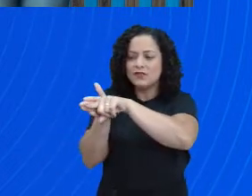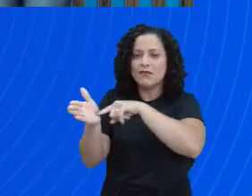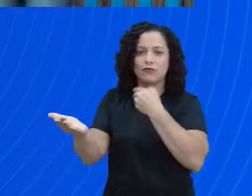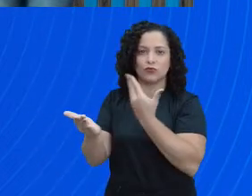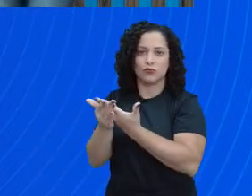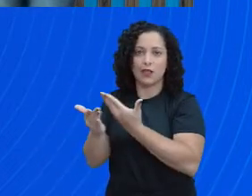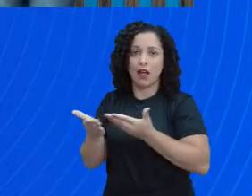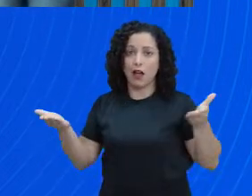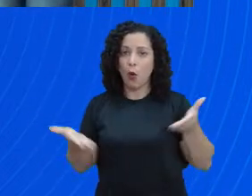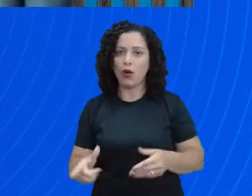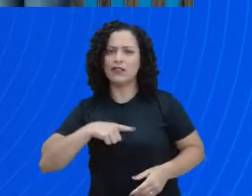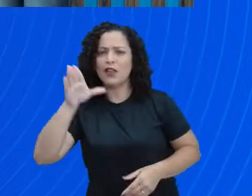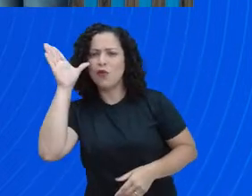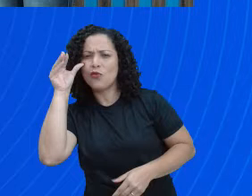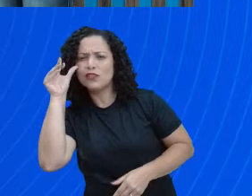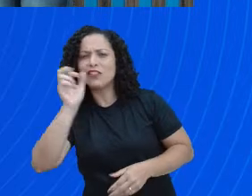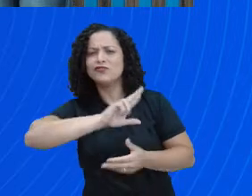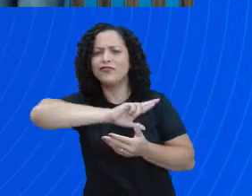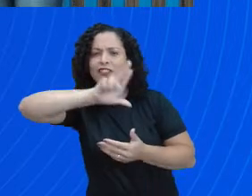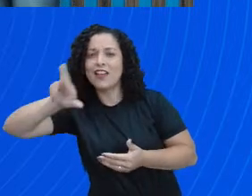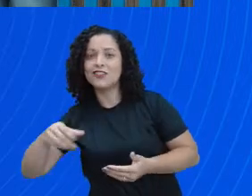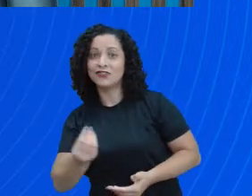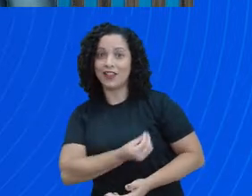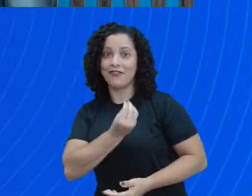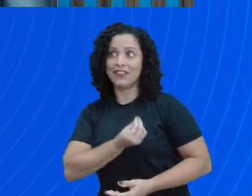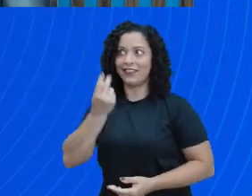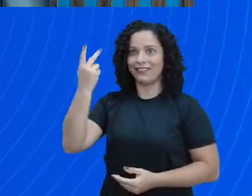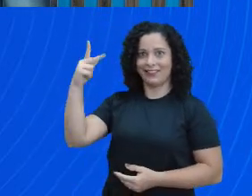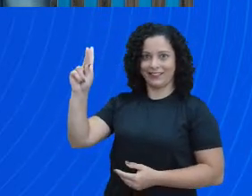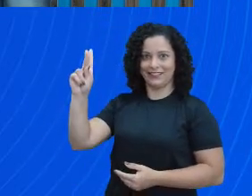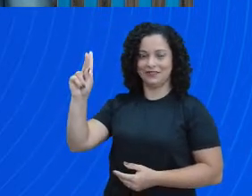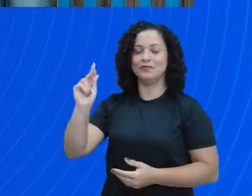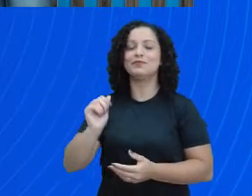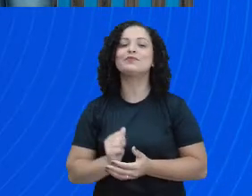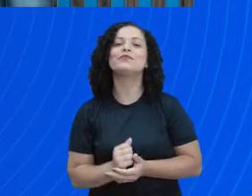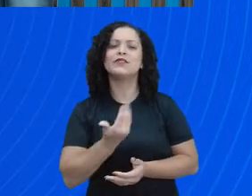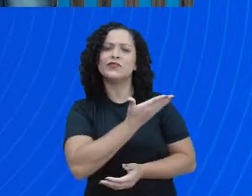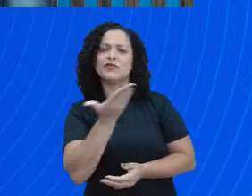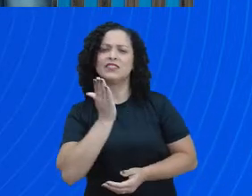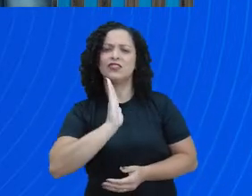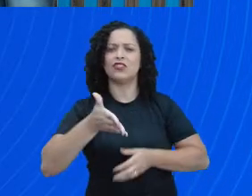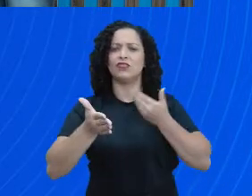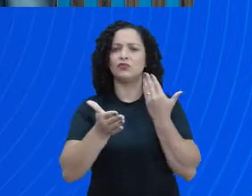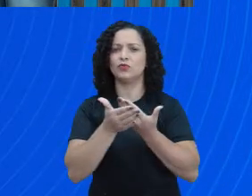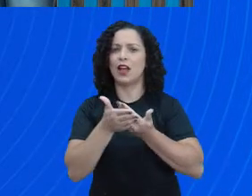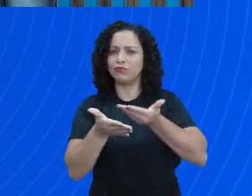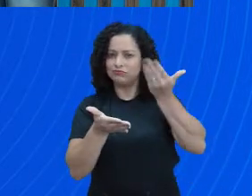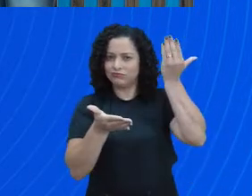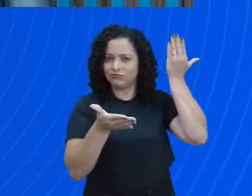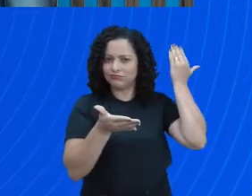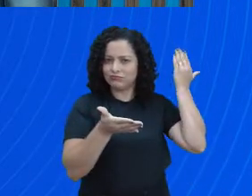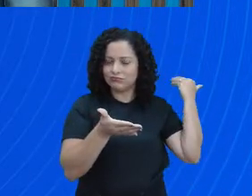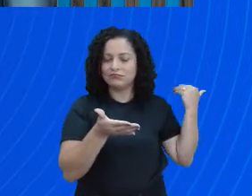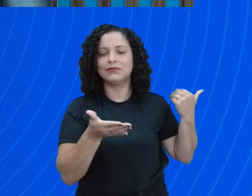algumas curiosidades sobre Darwin, né? Primeiro, que vocês estudaram, né, em algumas aulas atrás, a questão aí